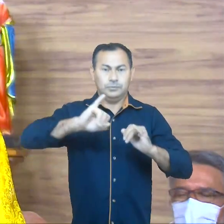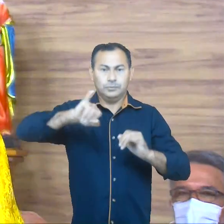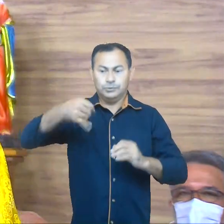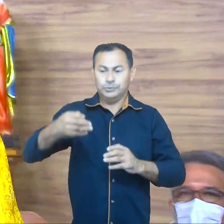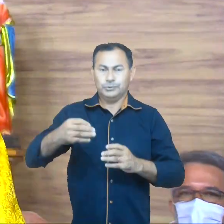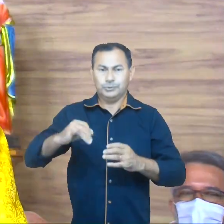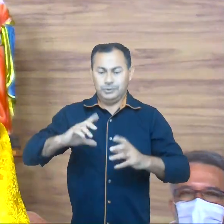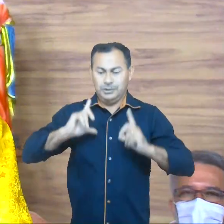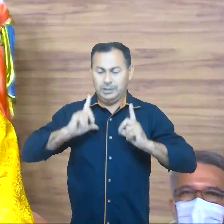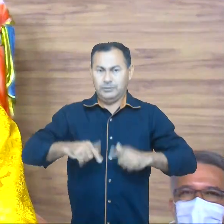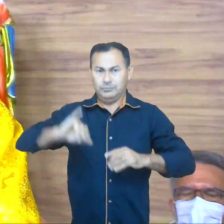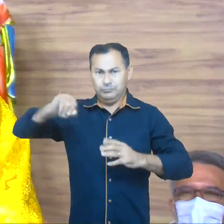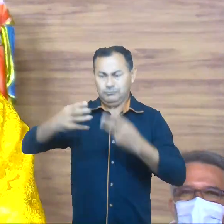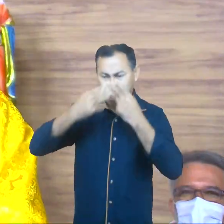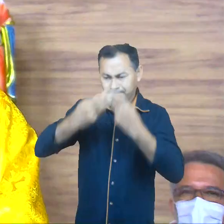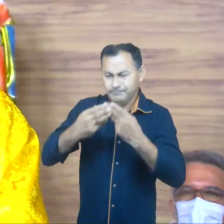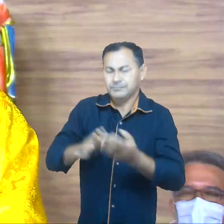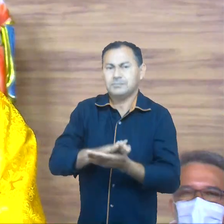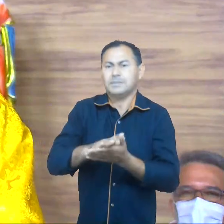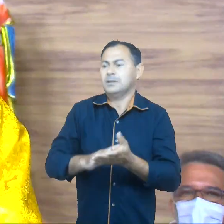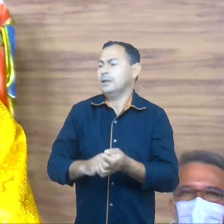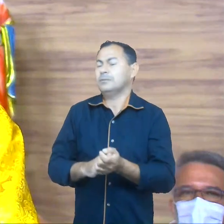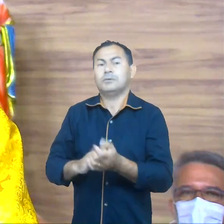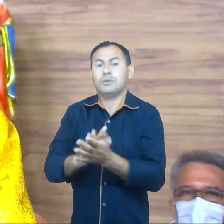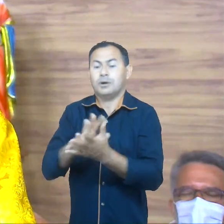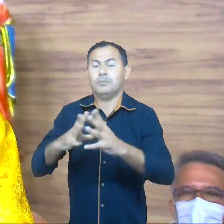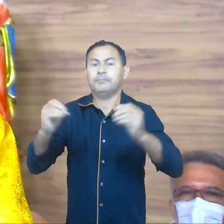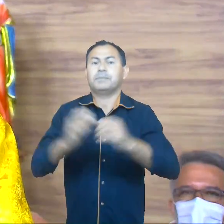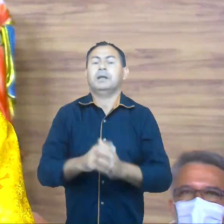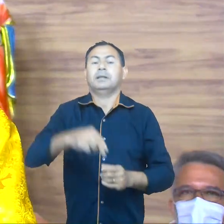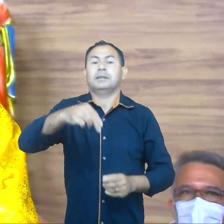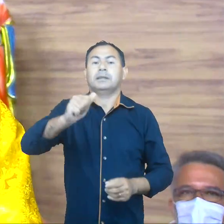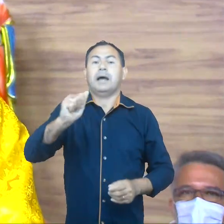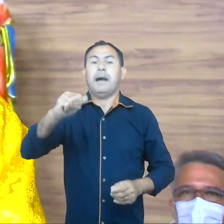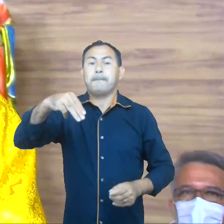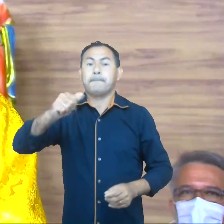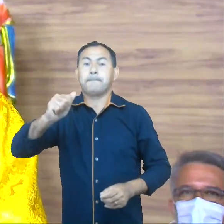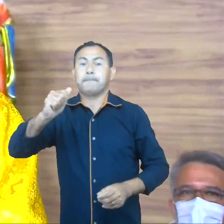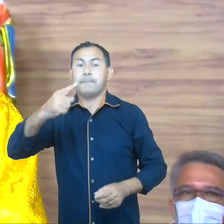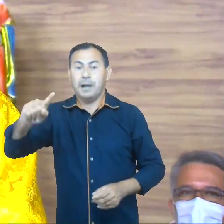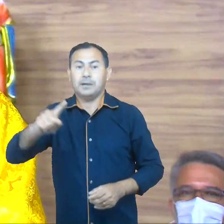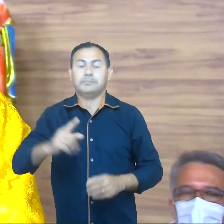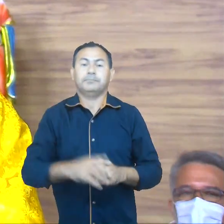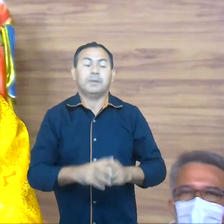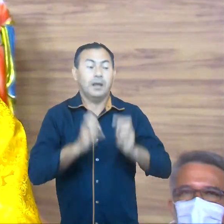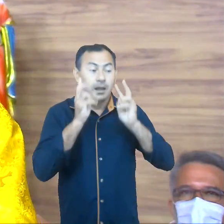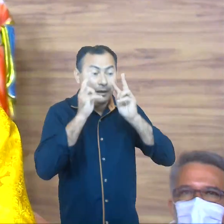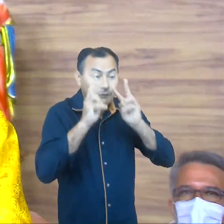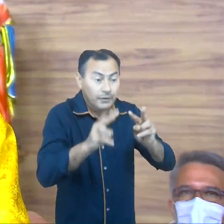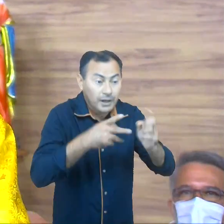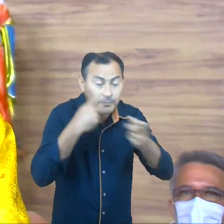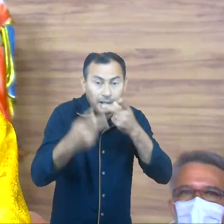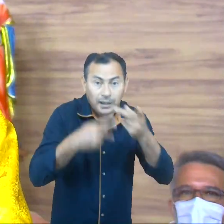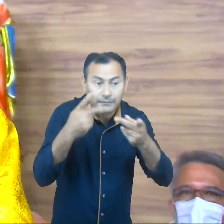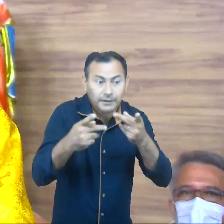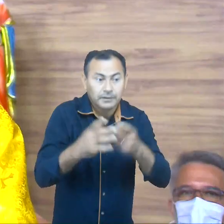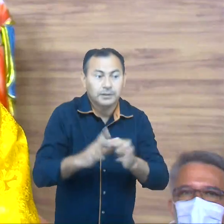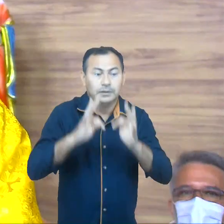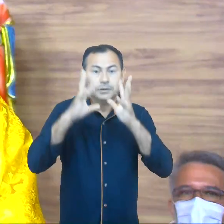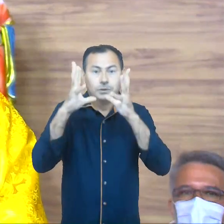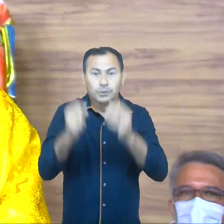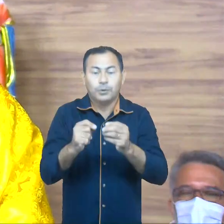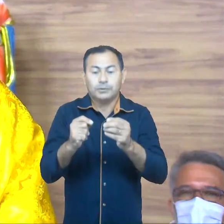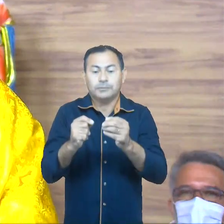foi curado. Mas sim Naamã, o sírio. Quando ouviram essas palavras, todos